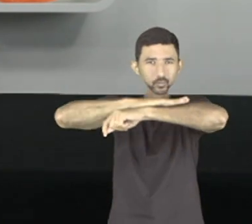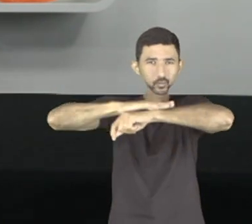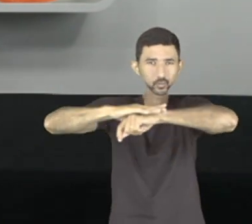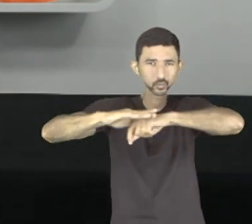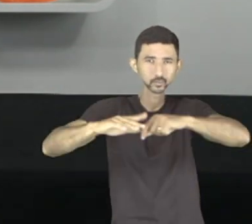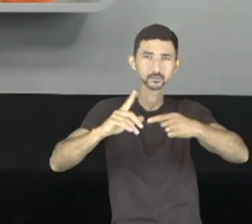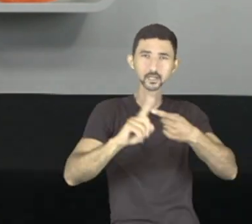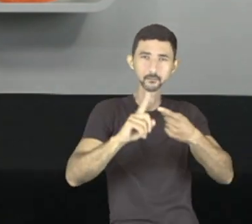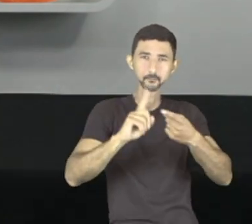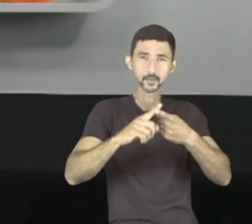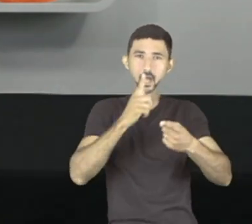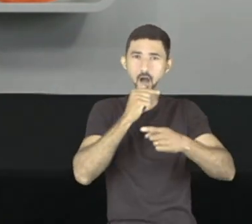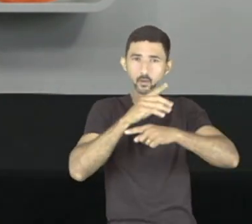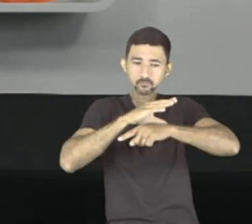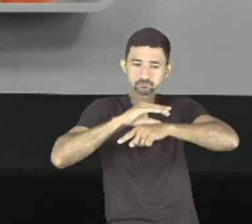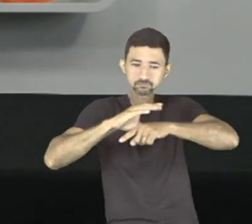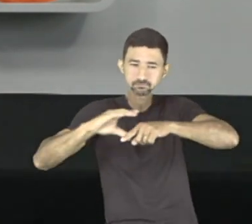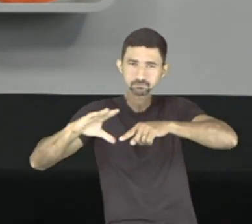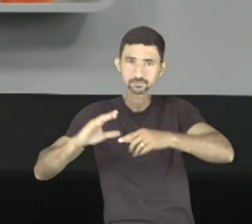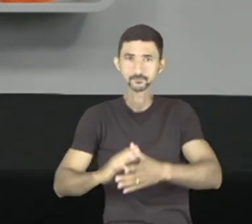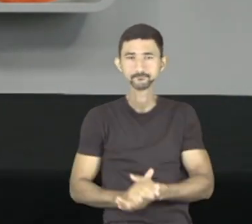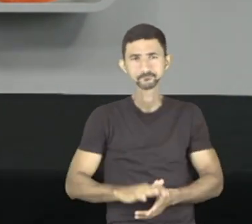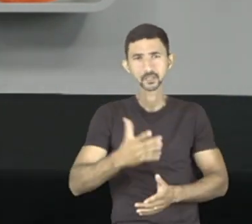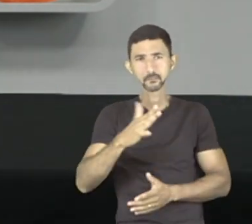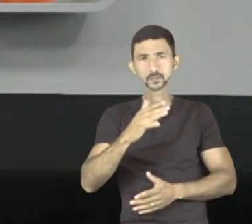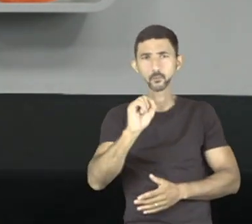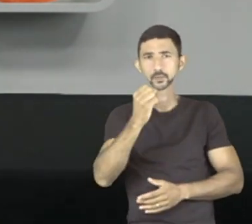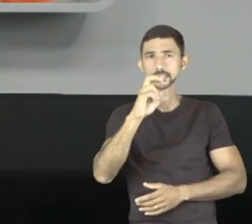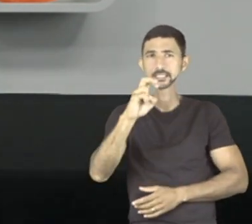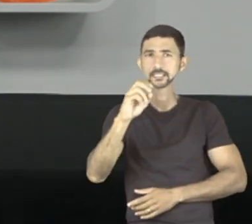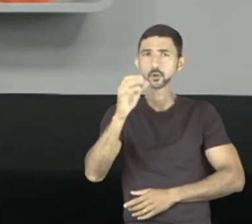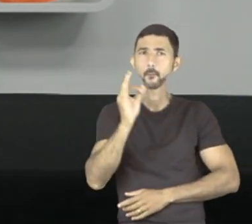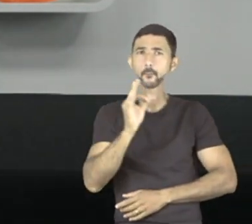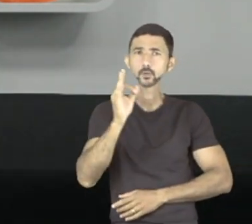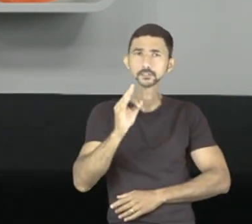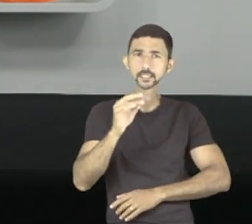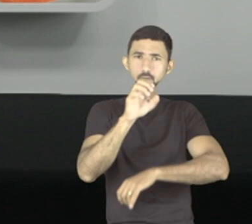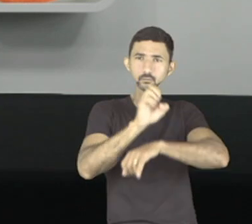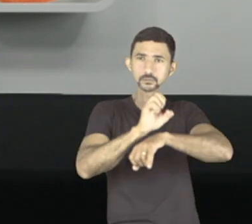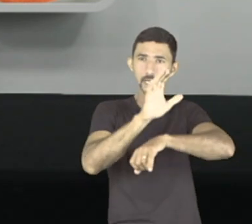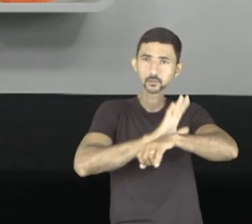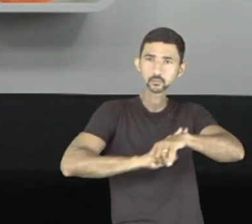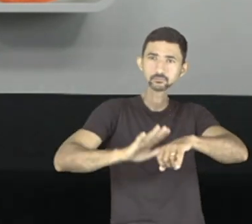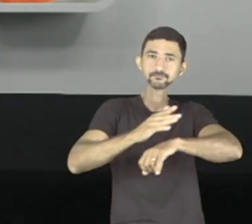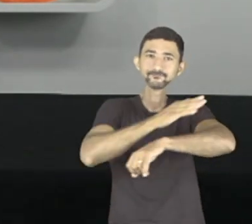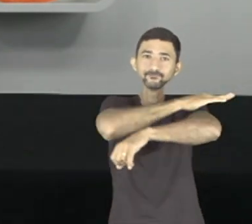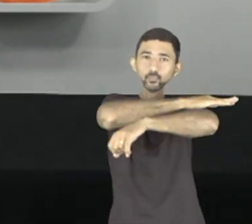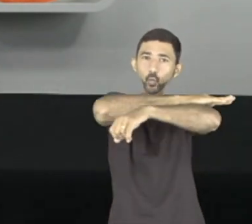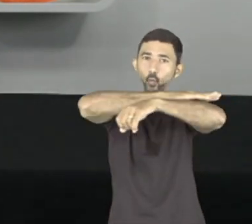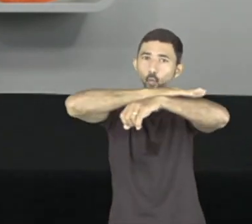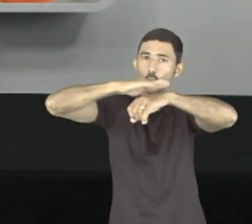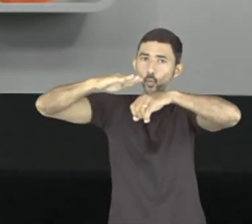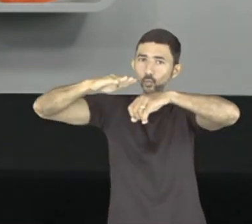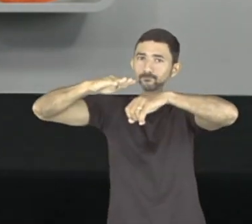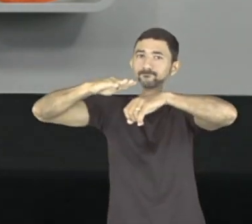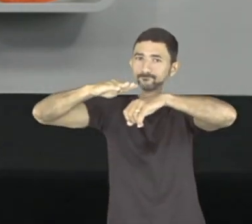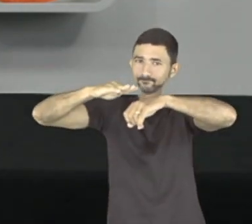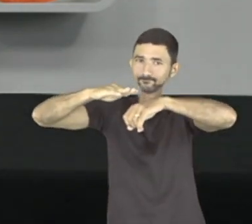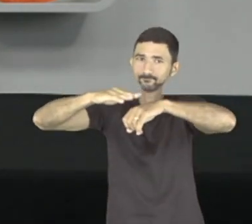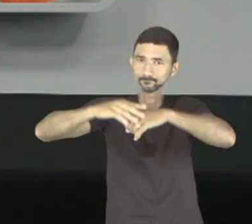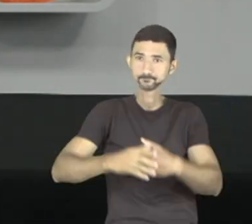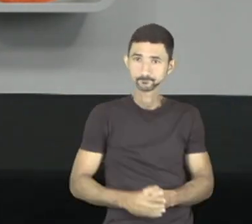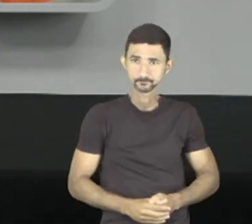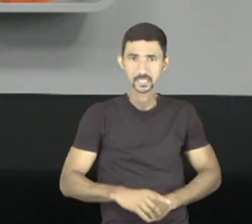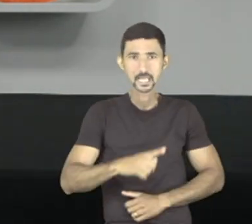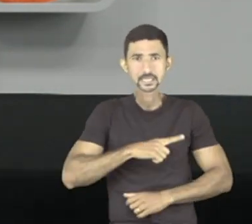alagados, mas 85% desse nosso território do estado é assim, este relevo. Mas a gente